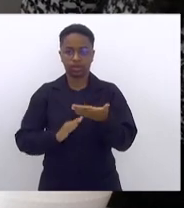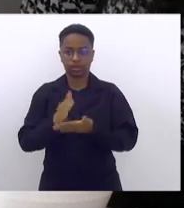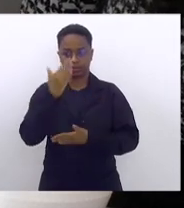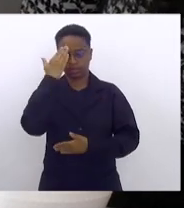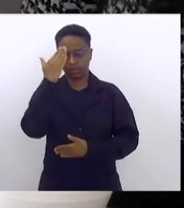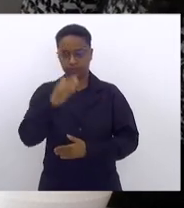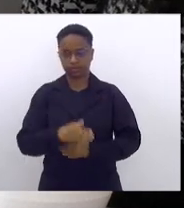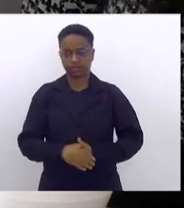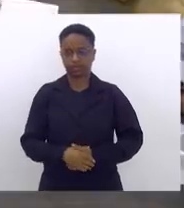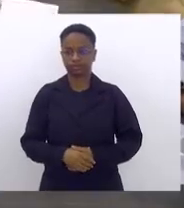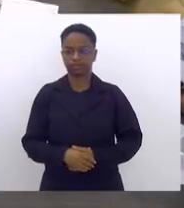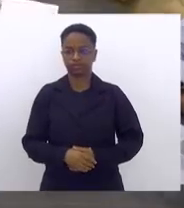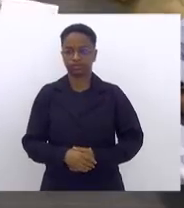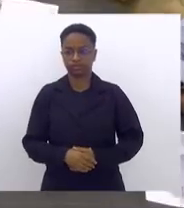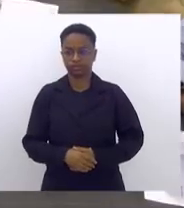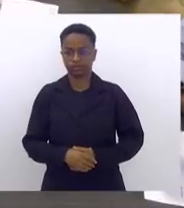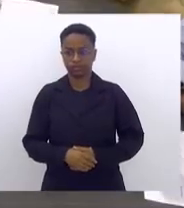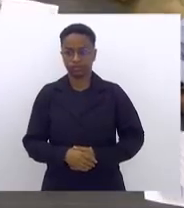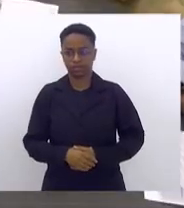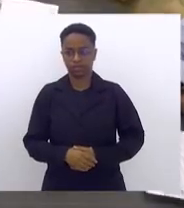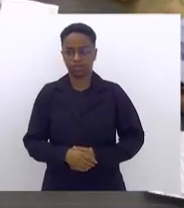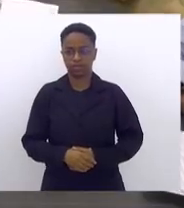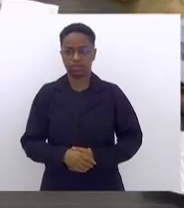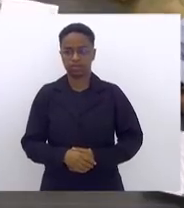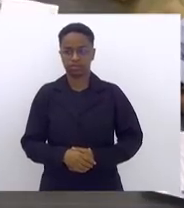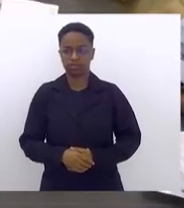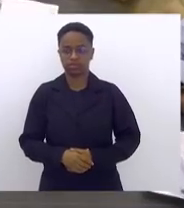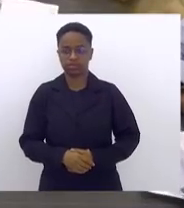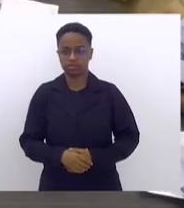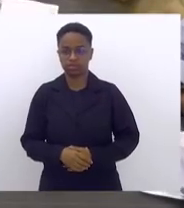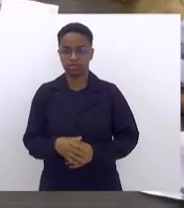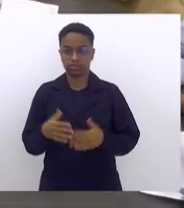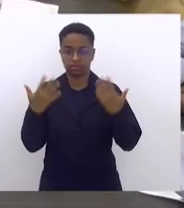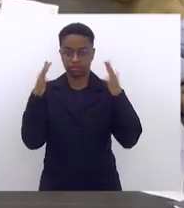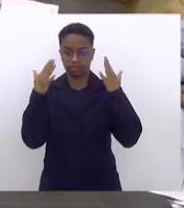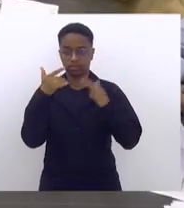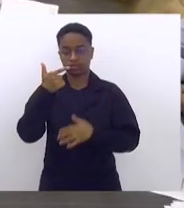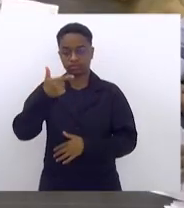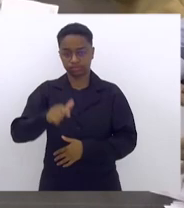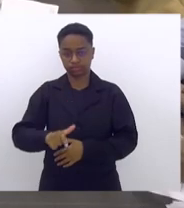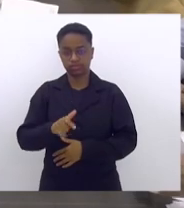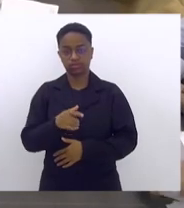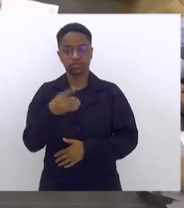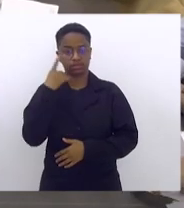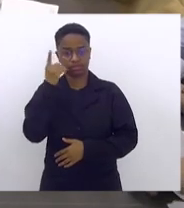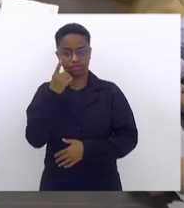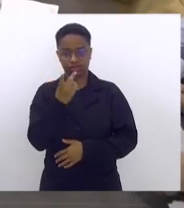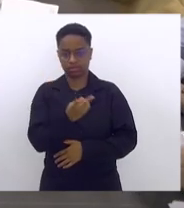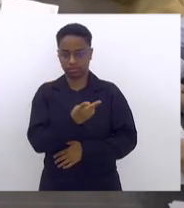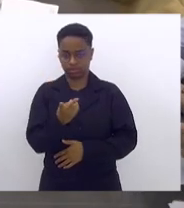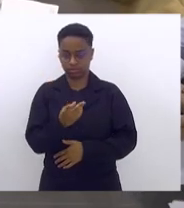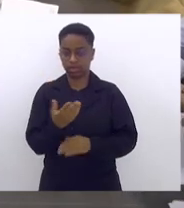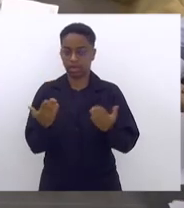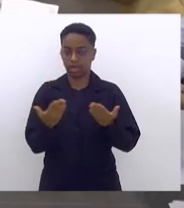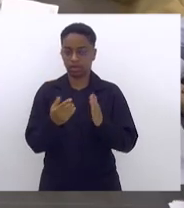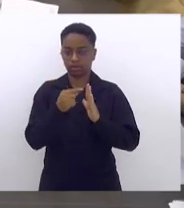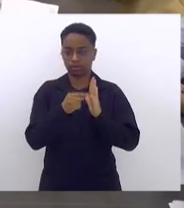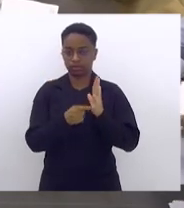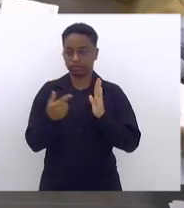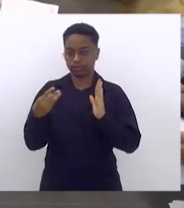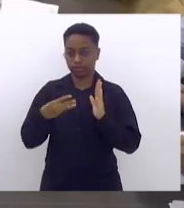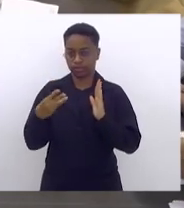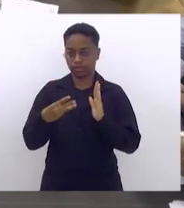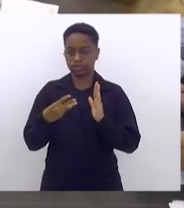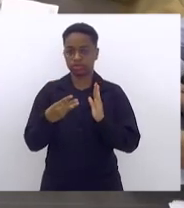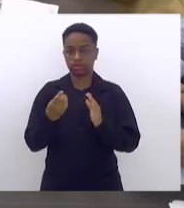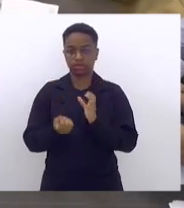Obrigado. Perfeito. Parabéns novamente, deputado Vinícius Cozzolino, deputado professor Josemar. Passo ao item 3 da pauta, projeto de